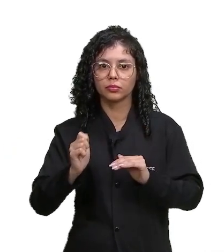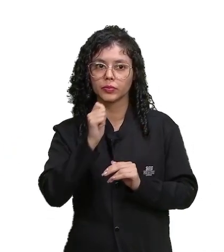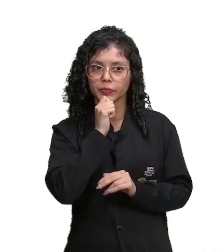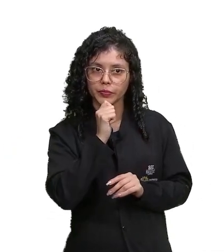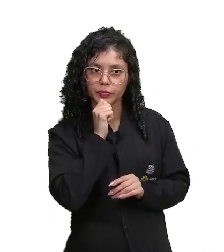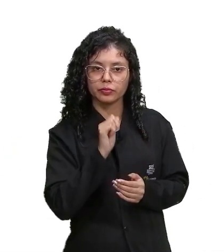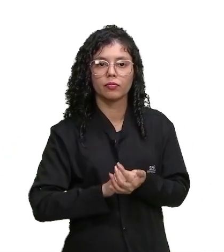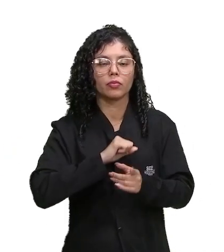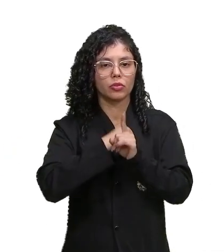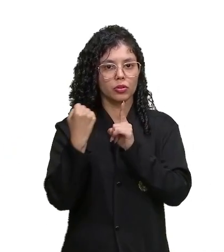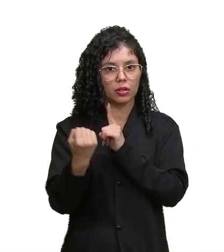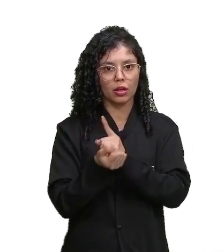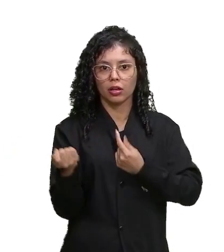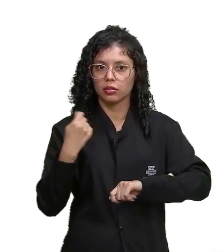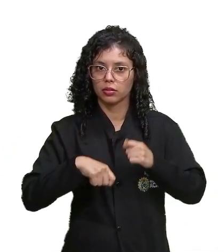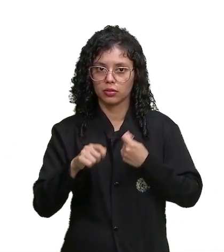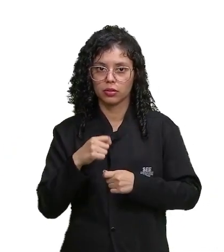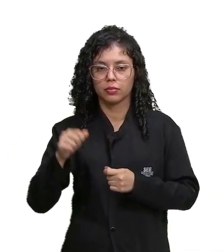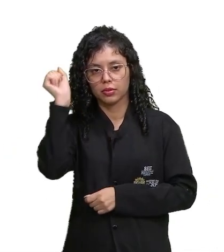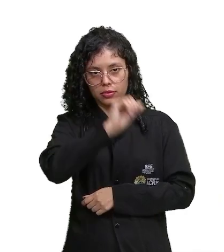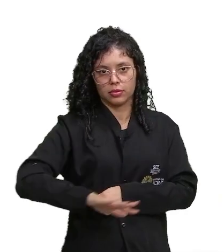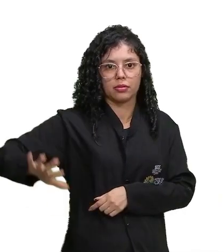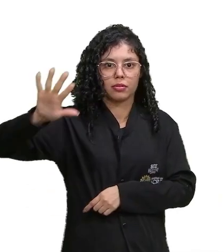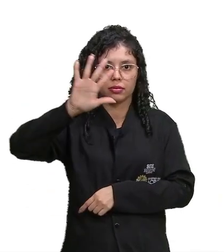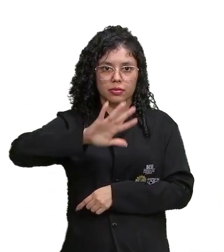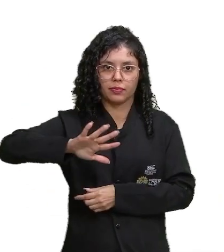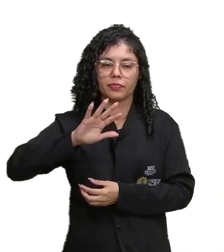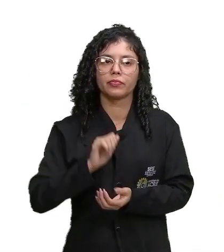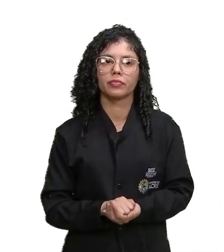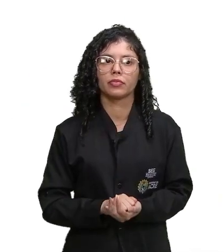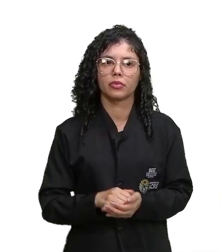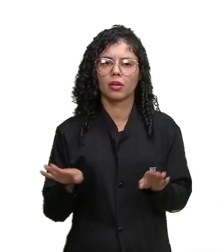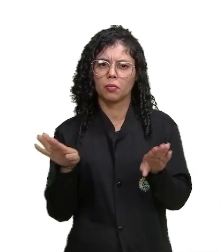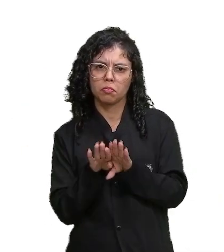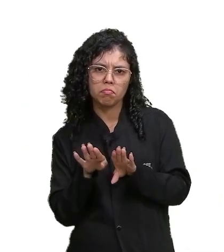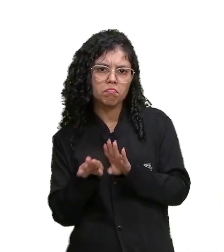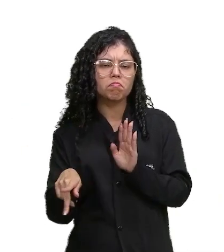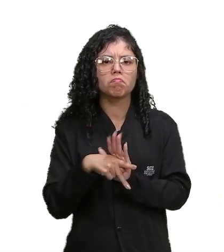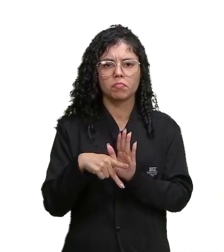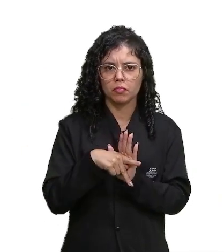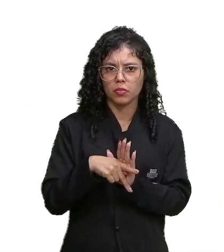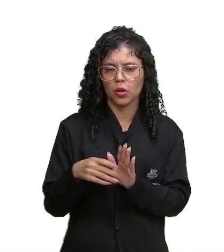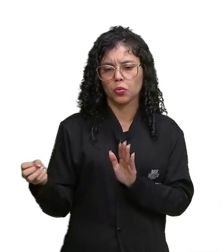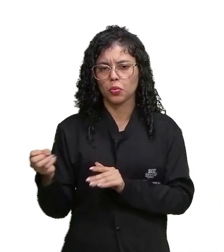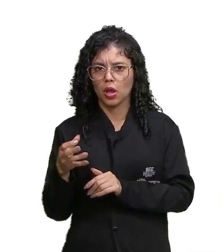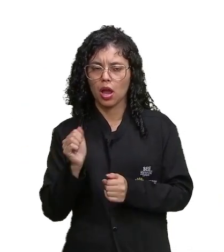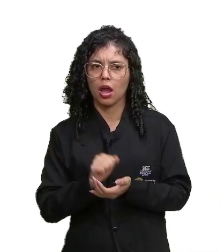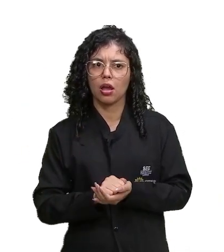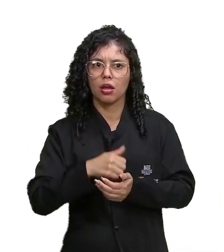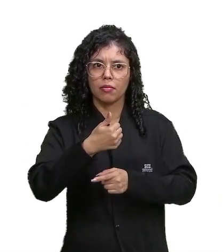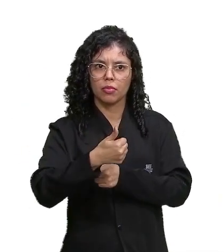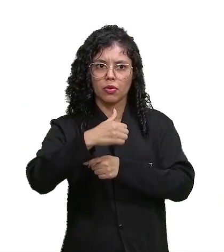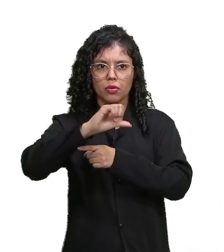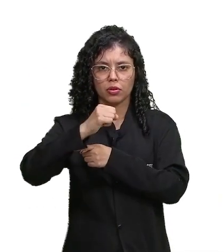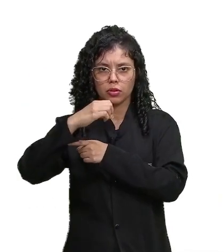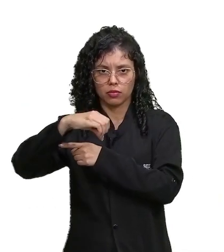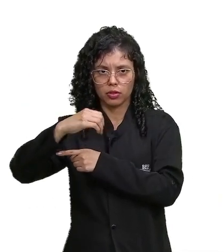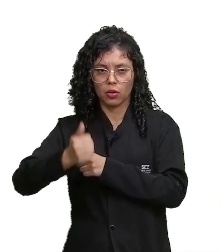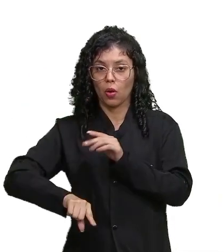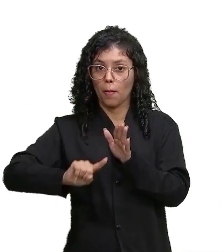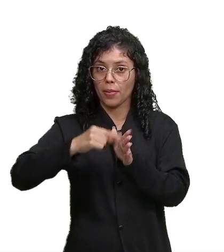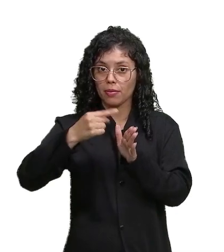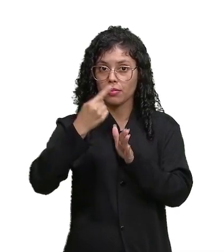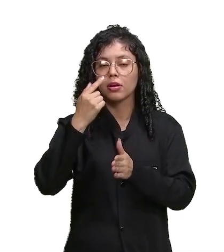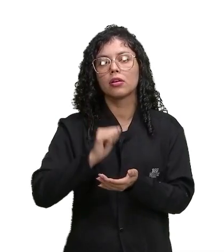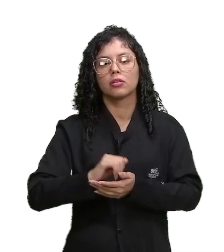sociais, políticas e econômicas da nação. Por isso foi instaurada a Constituição de 1891. E quais são os pontos